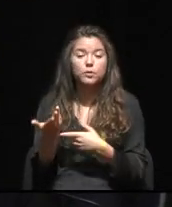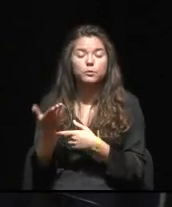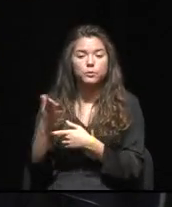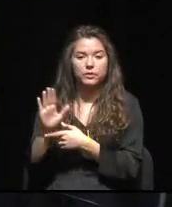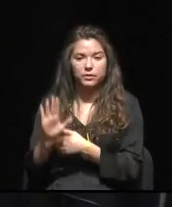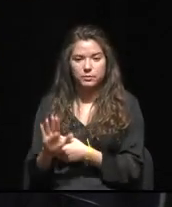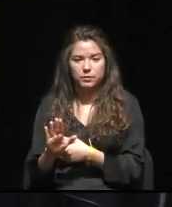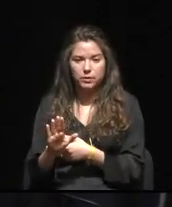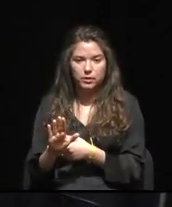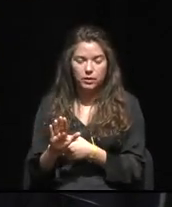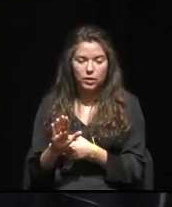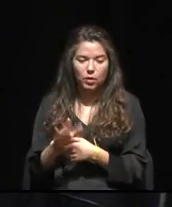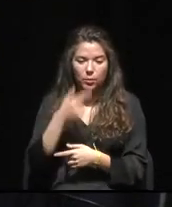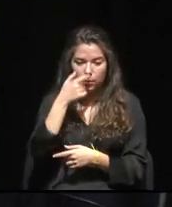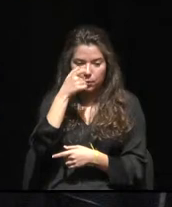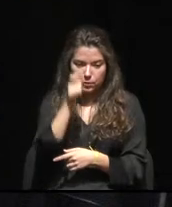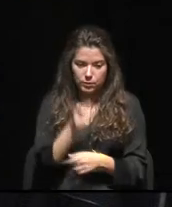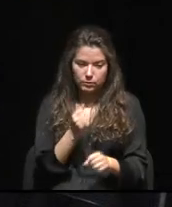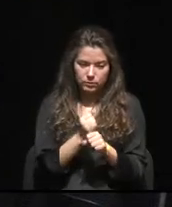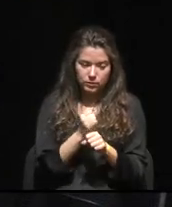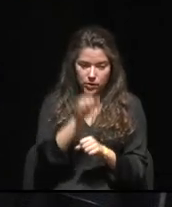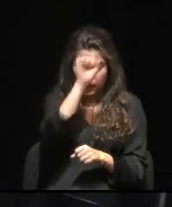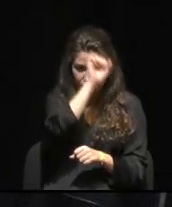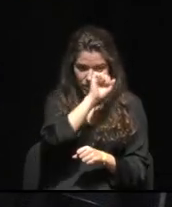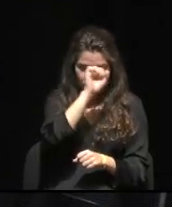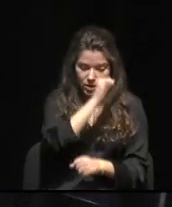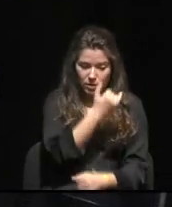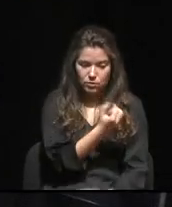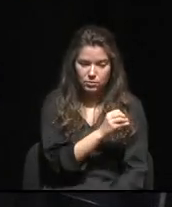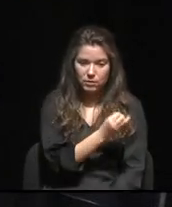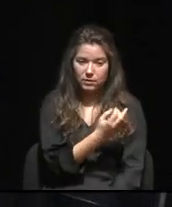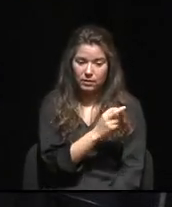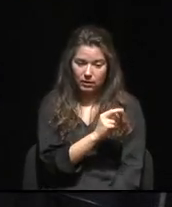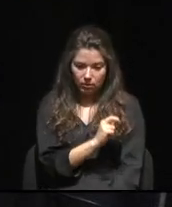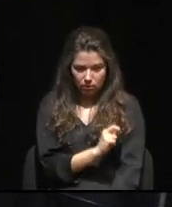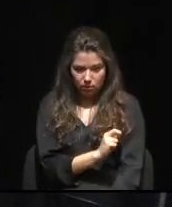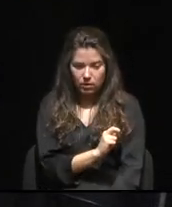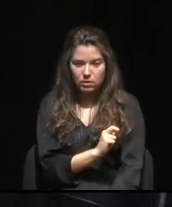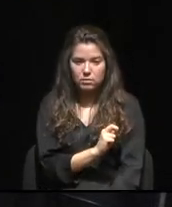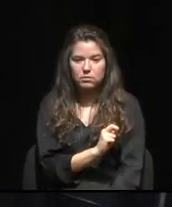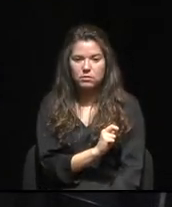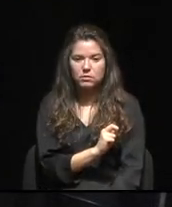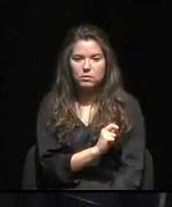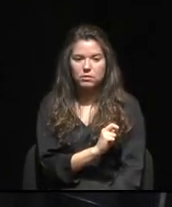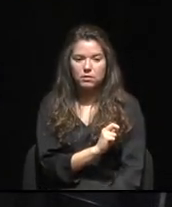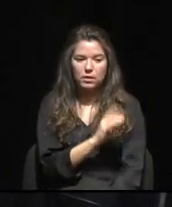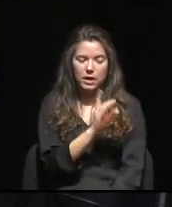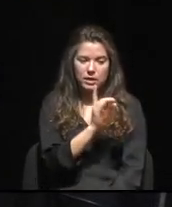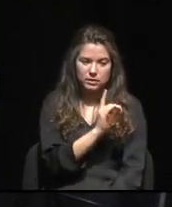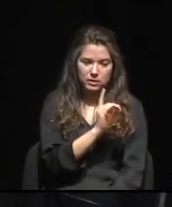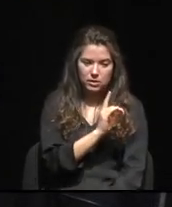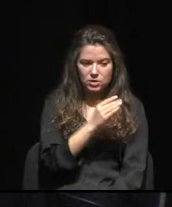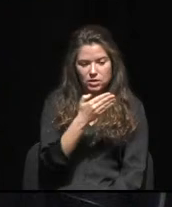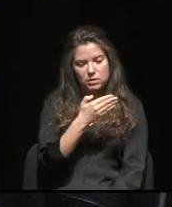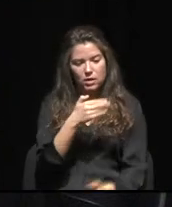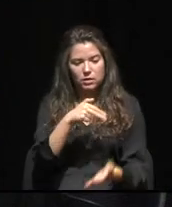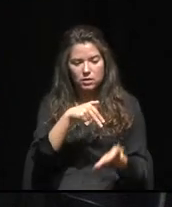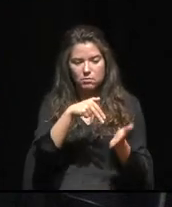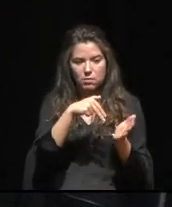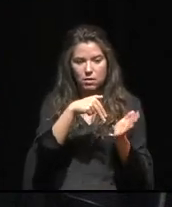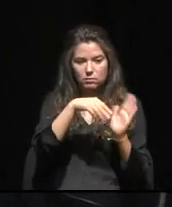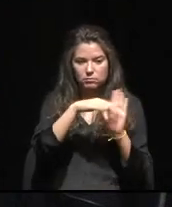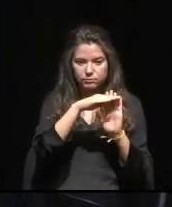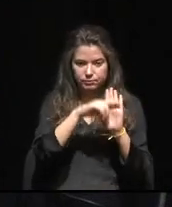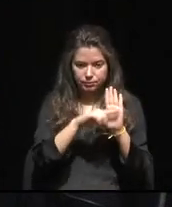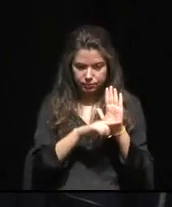exemplo o caso de um trabalhador que em janeiro de 2023 se encontrava entre a sexta e a sétima posição